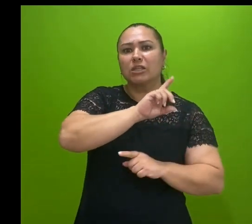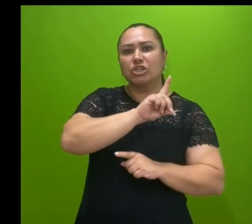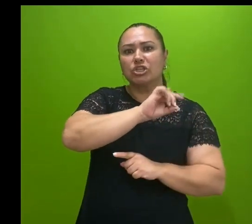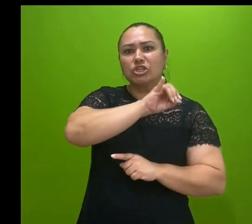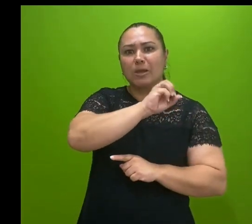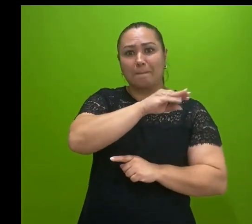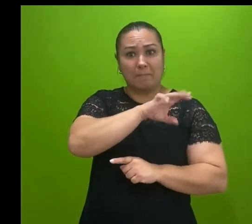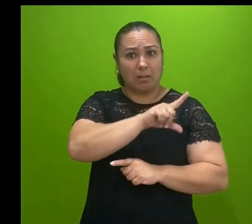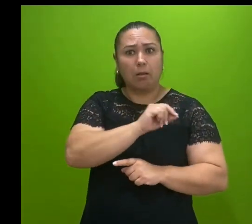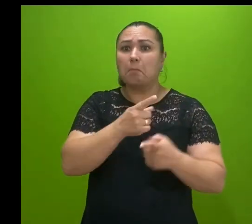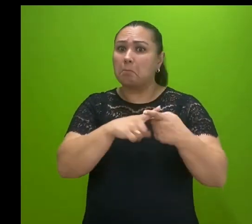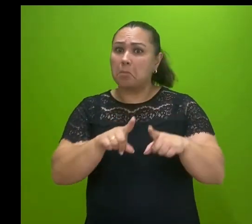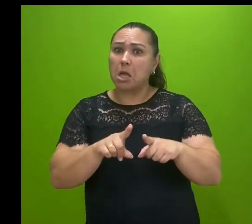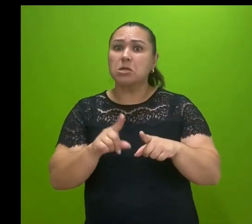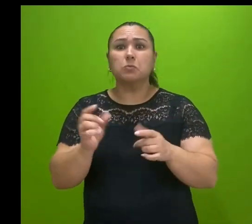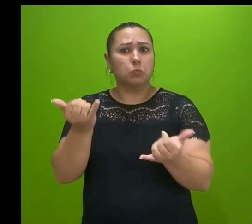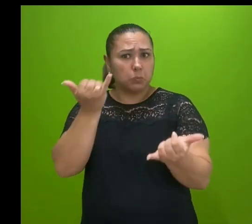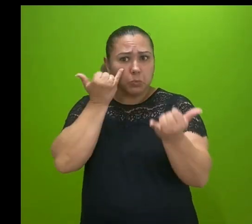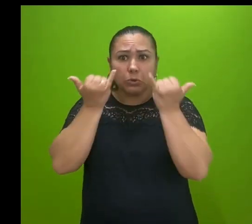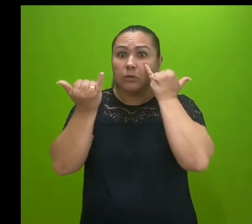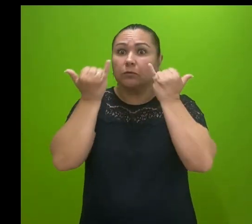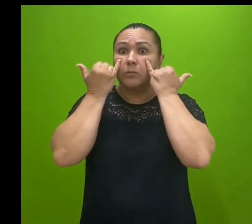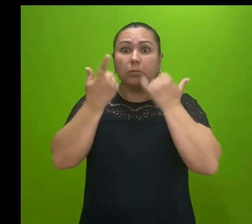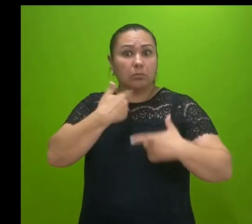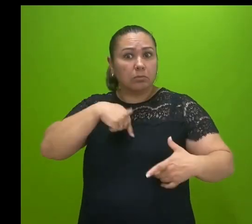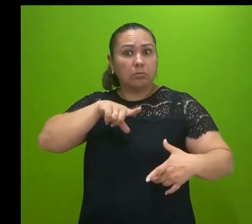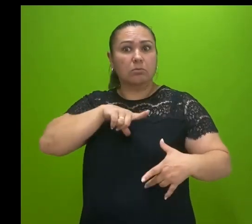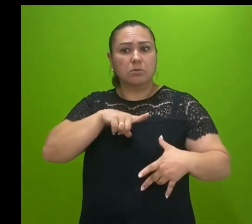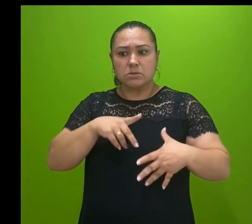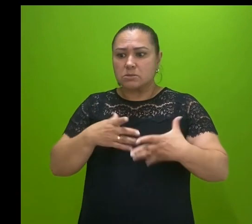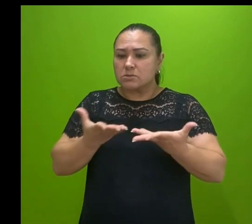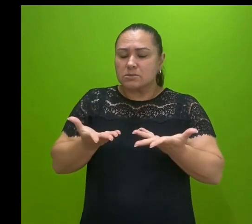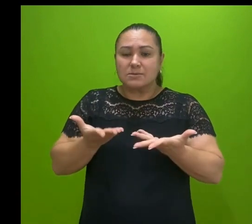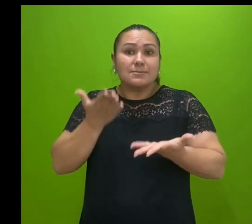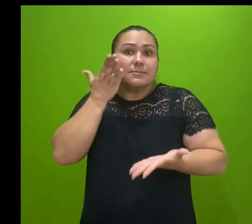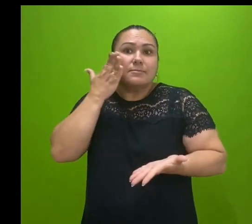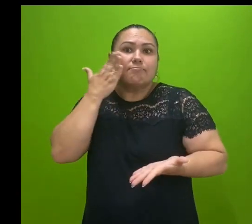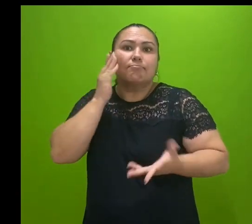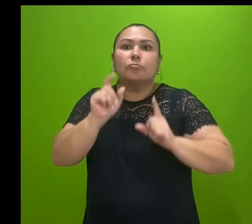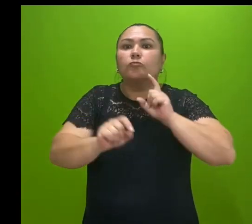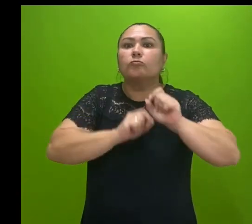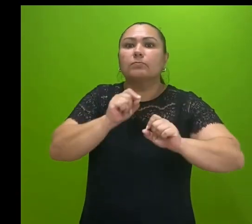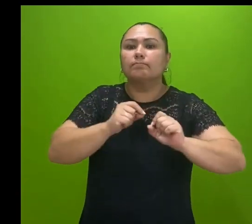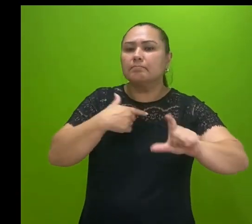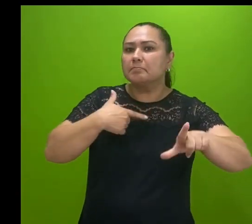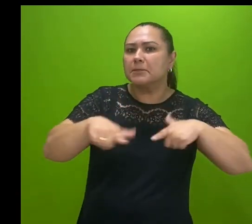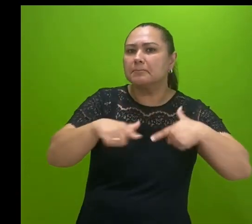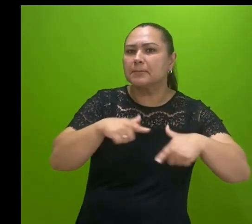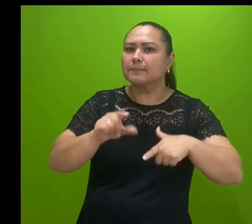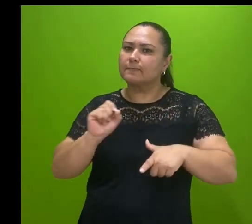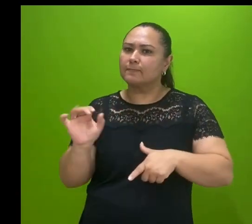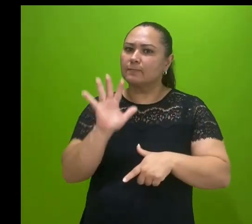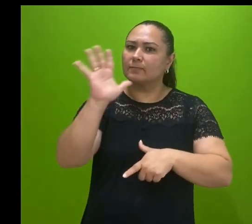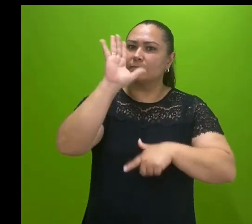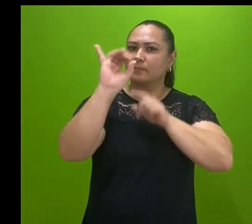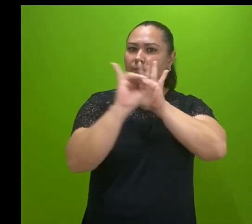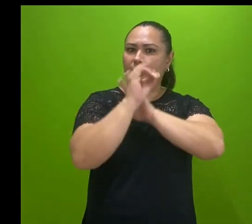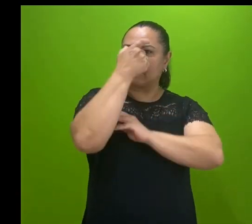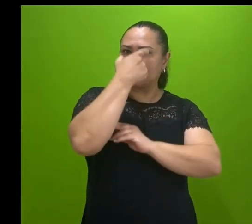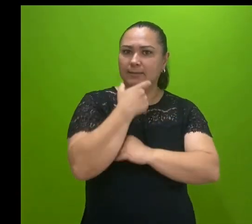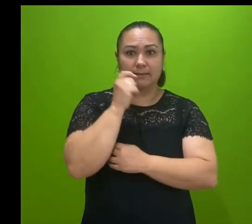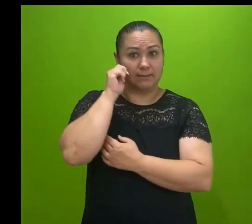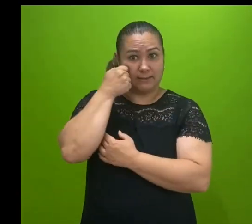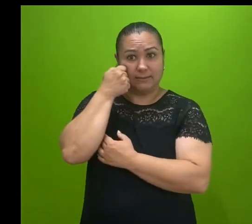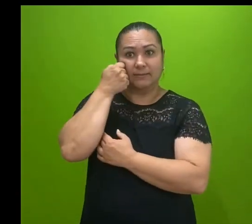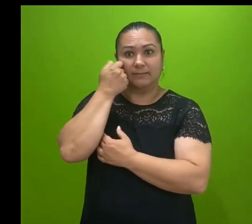dá muitas informações para que a gente possa estar munido na hora de falar e trabalhar em favor